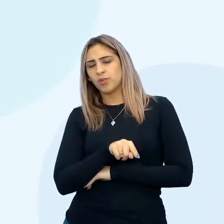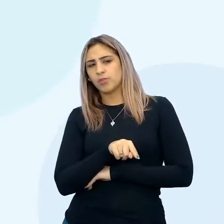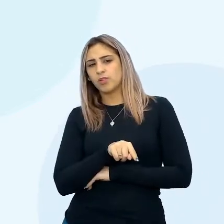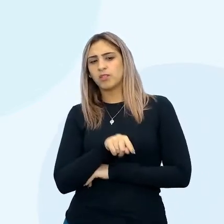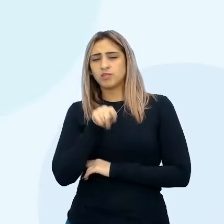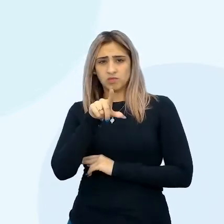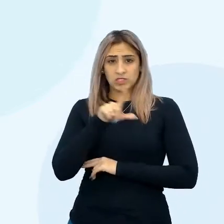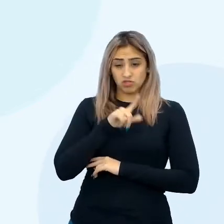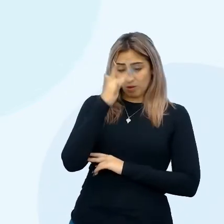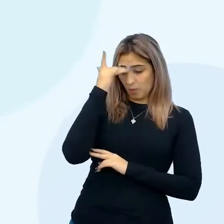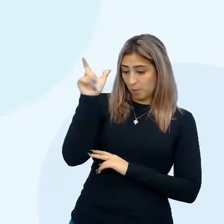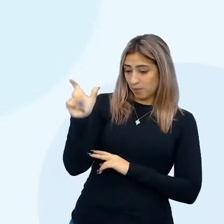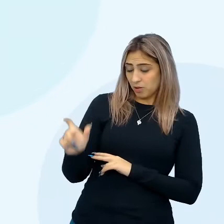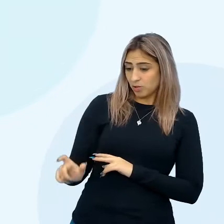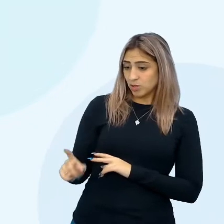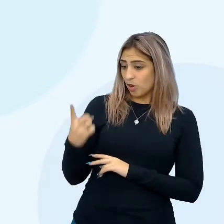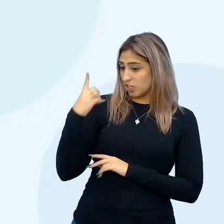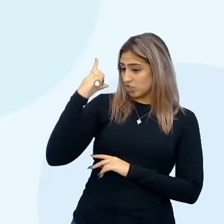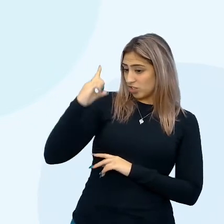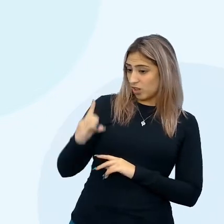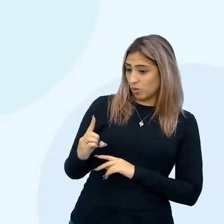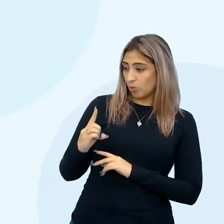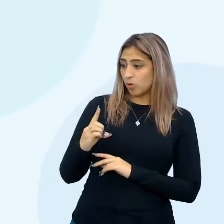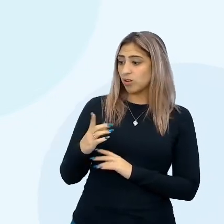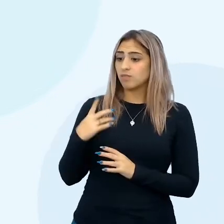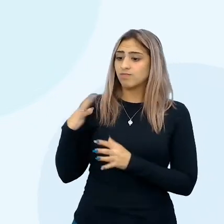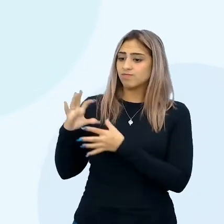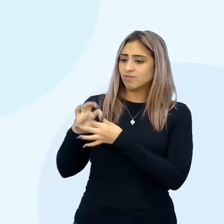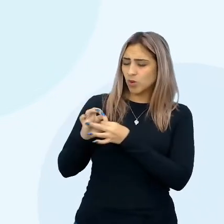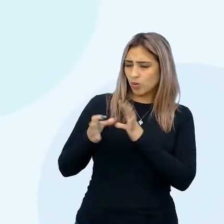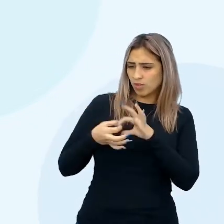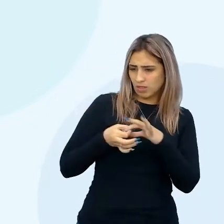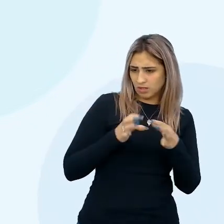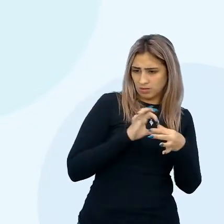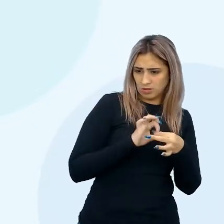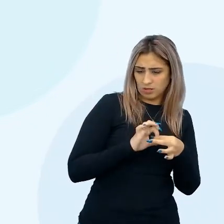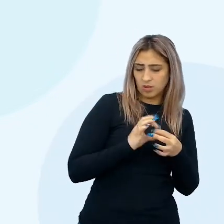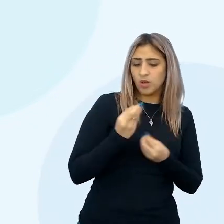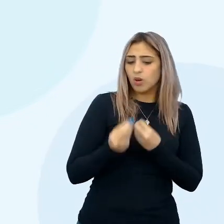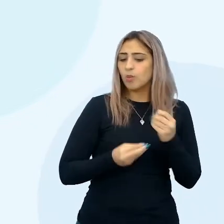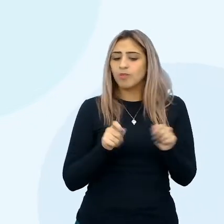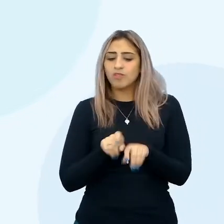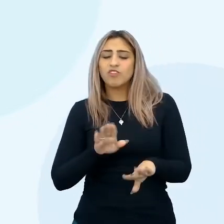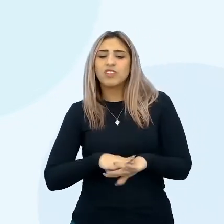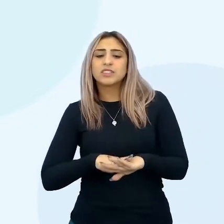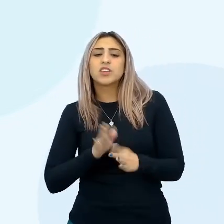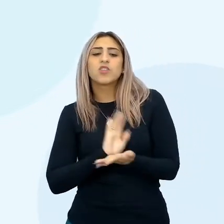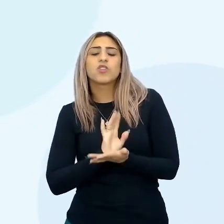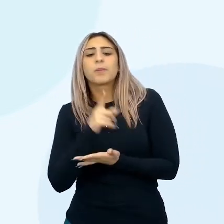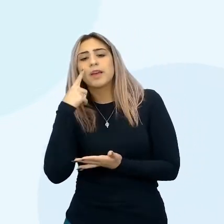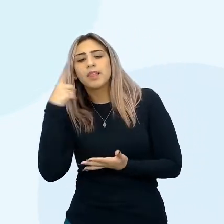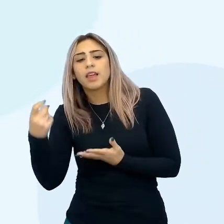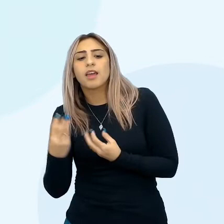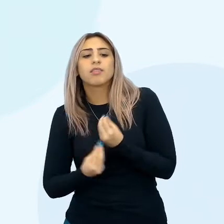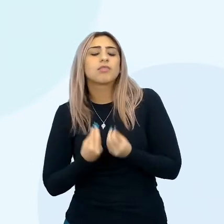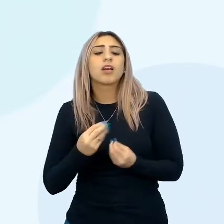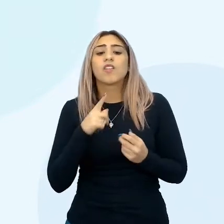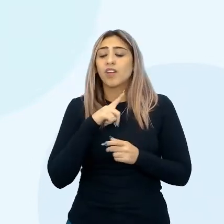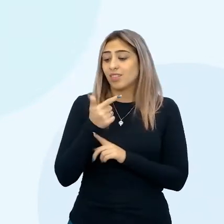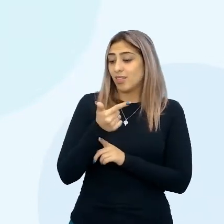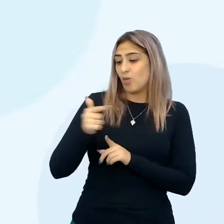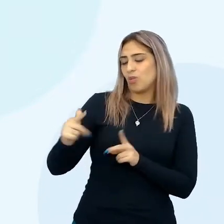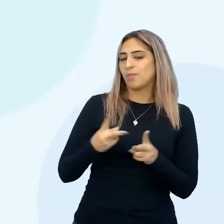você tiver alguém, o diretor, enfim, contextualizando como foi fazer aquele filme, a ideia tal, vai te dar uma